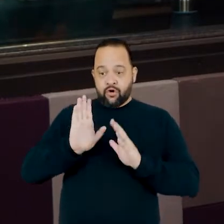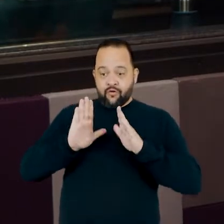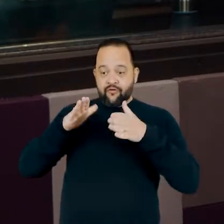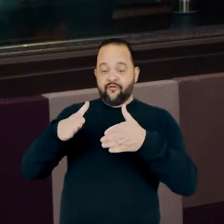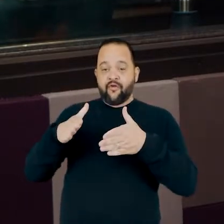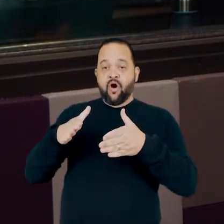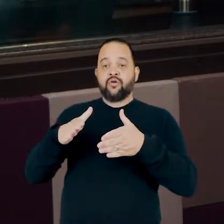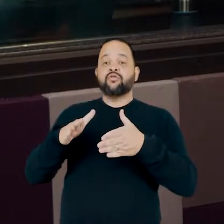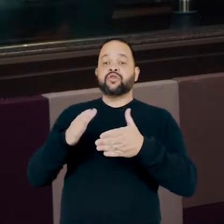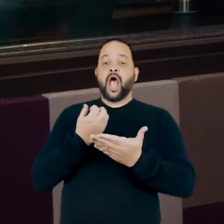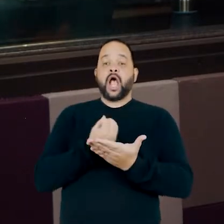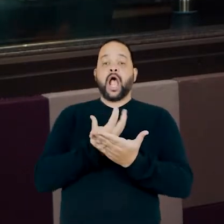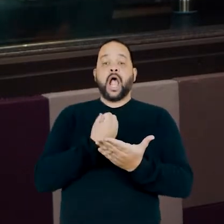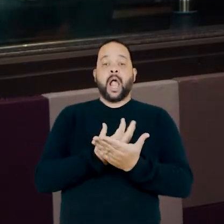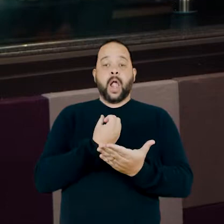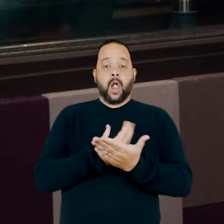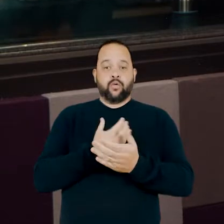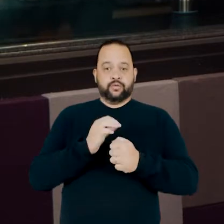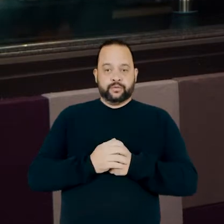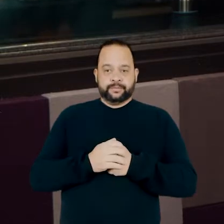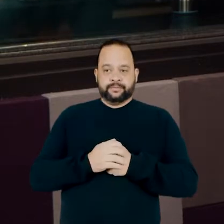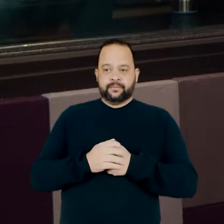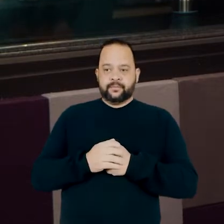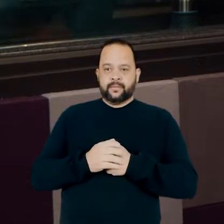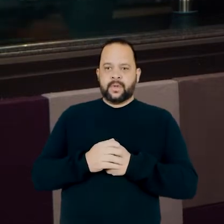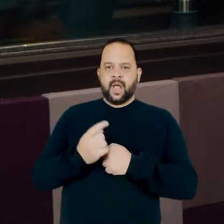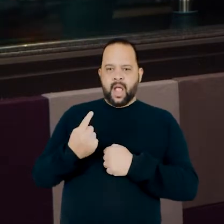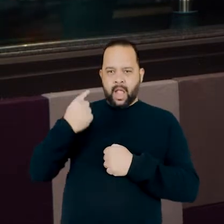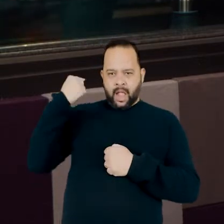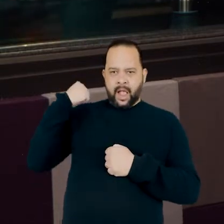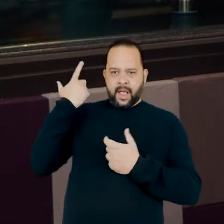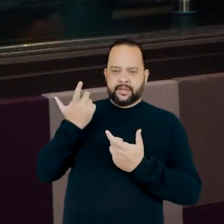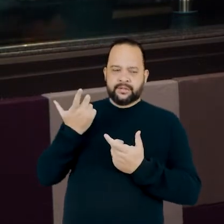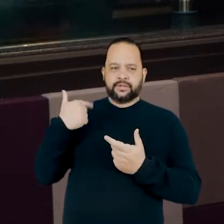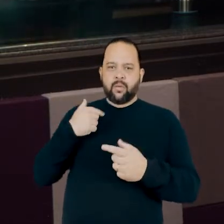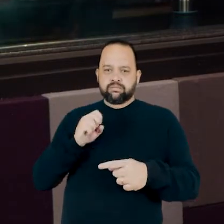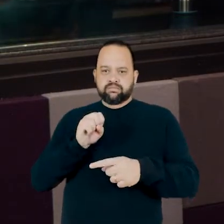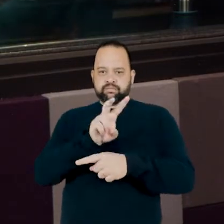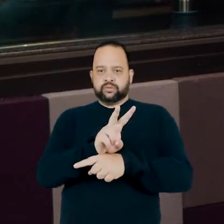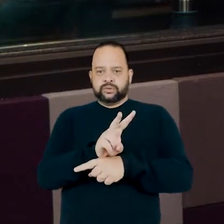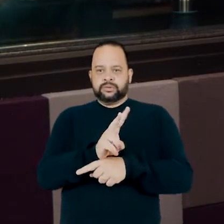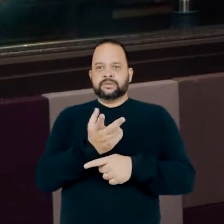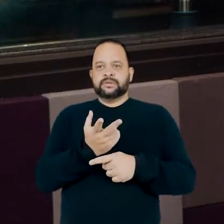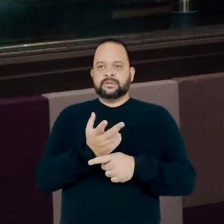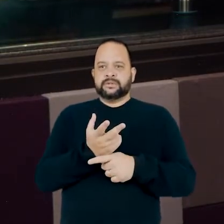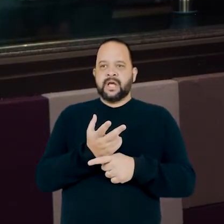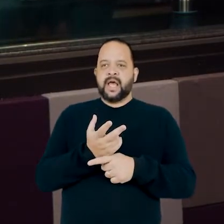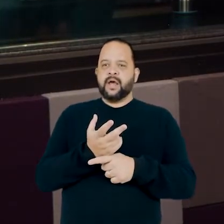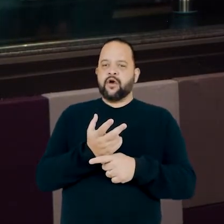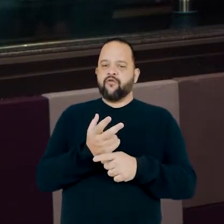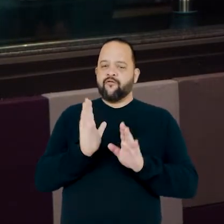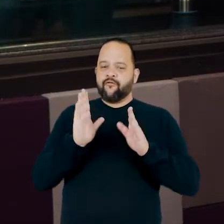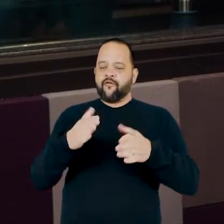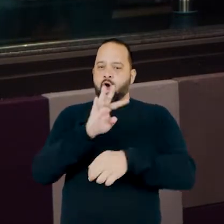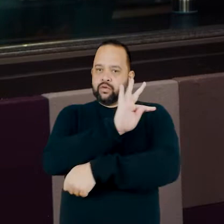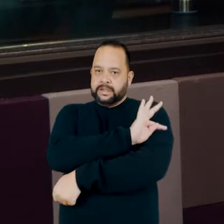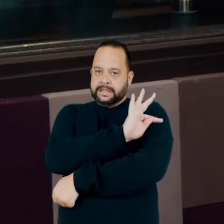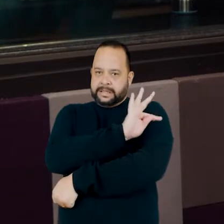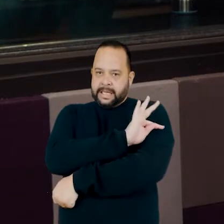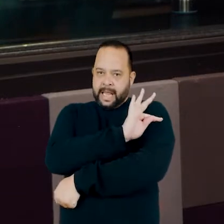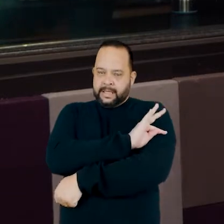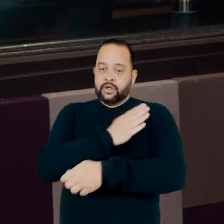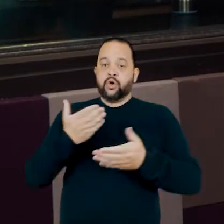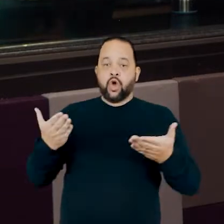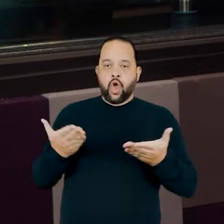áudio. legal. Então, antes eu entrei nesse mundo, né? De uma forma 100% técnica. E